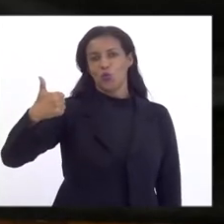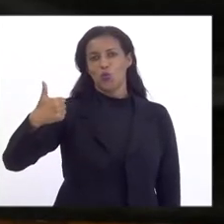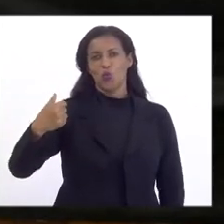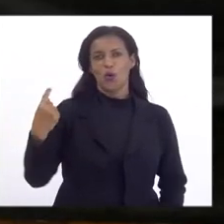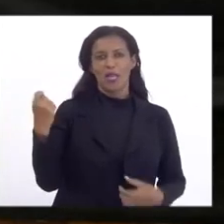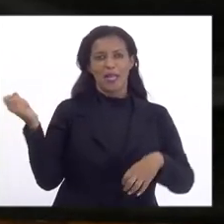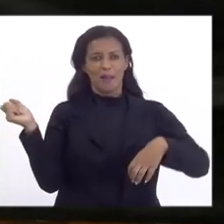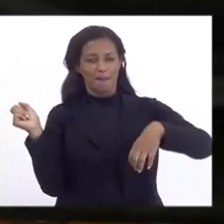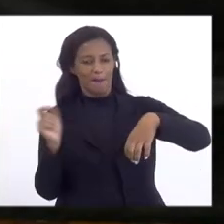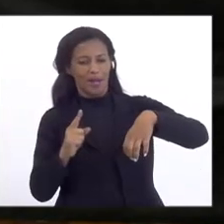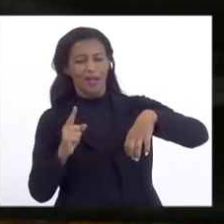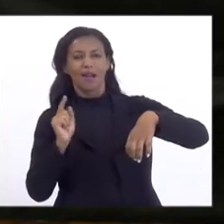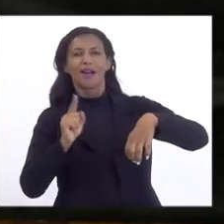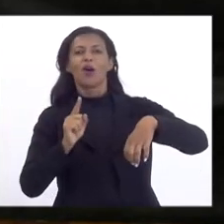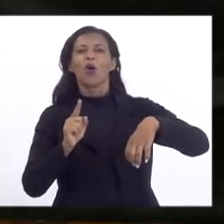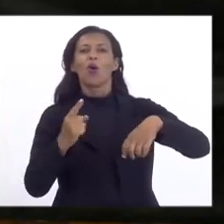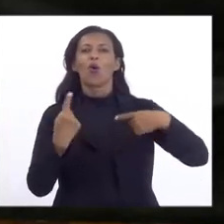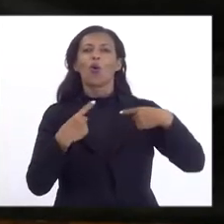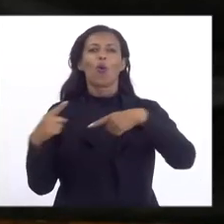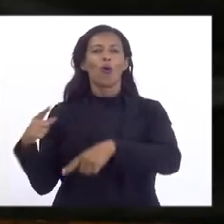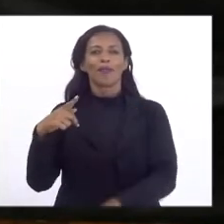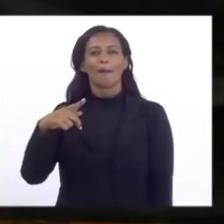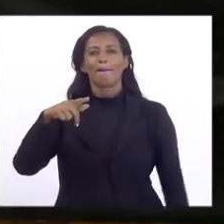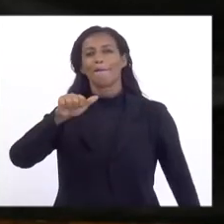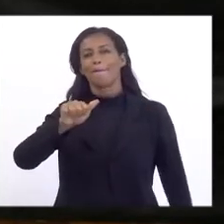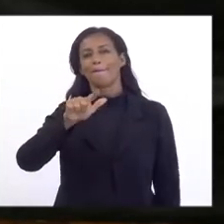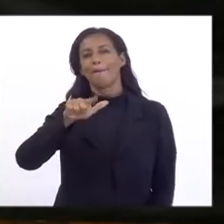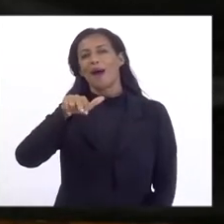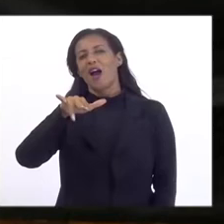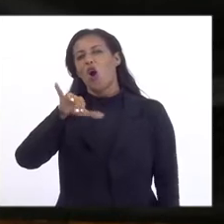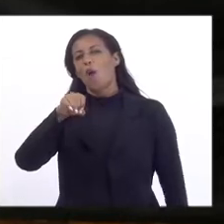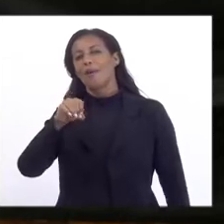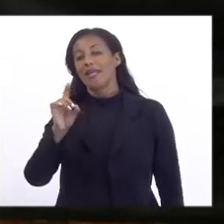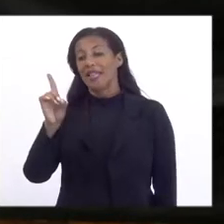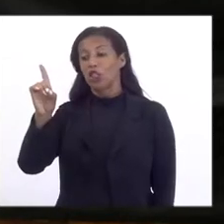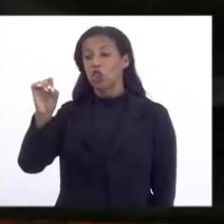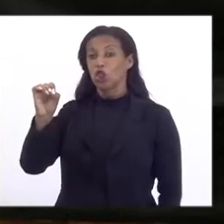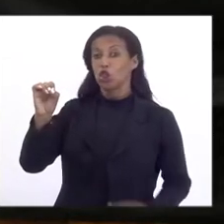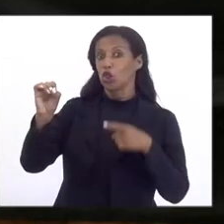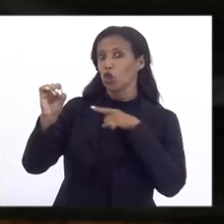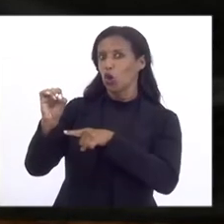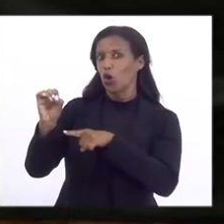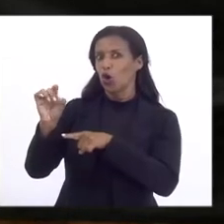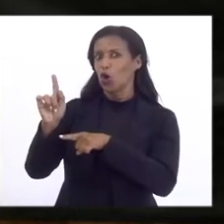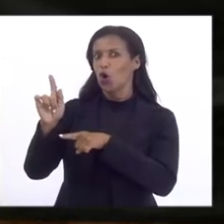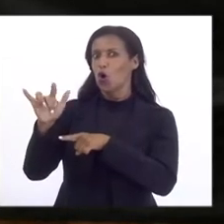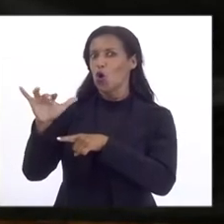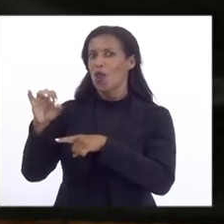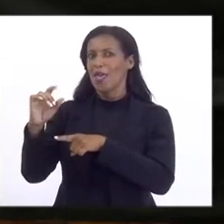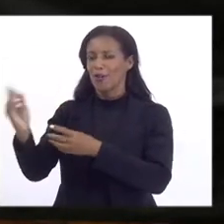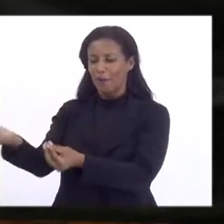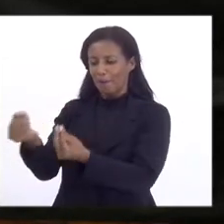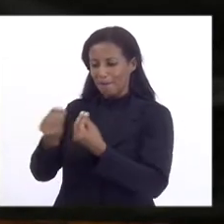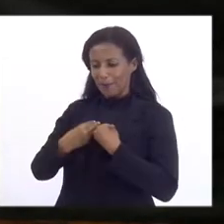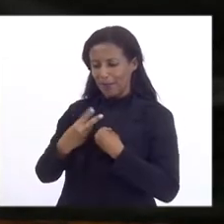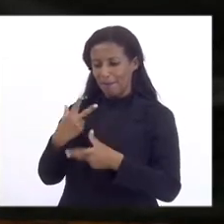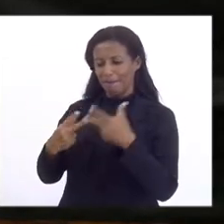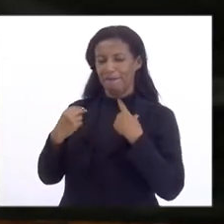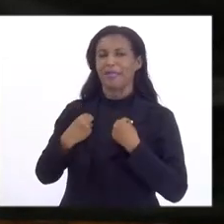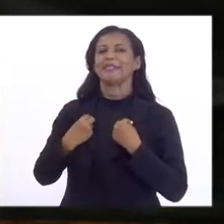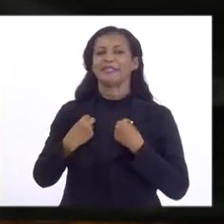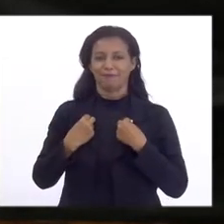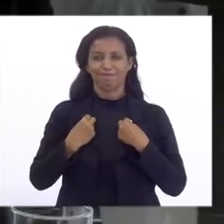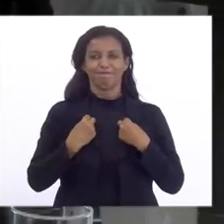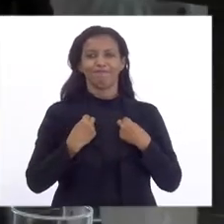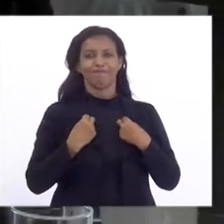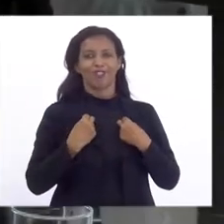contra o Palmeiras. Então, eu quero dizer o seguinte, eu ganhei a camisa, não é de goleiro, é do goleiro. Só tem uma diferença entre do goleiro, hein? Só